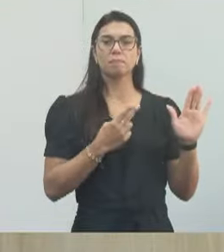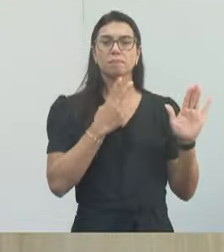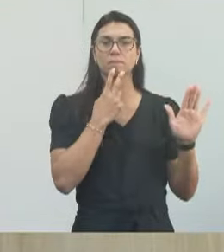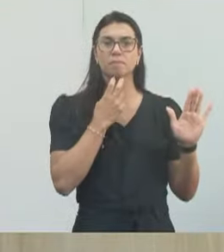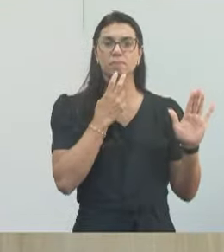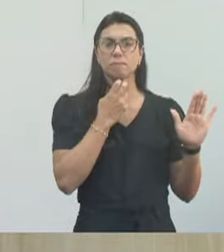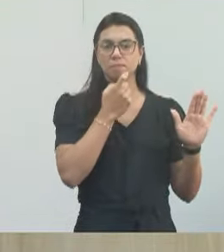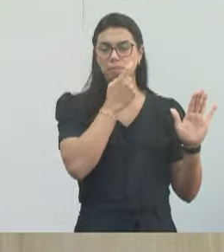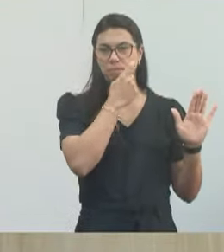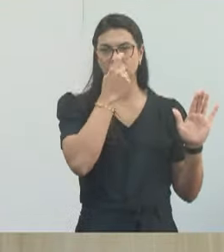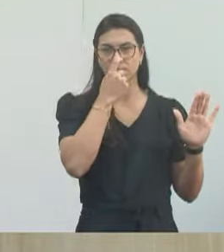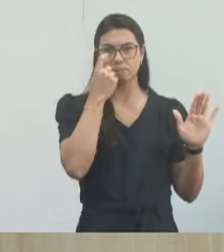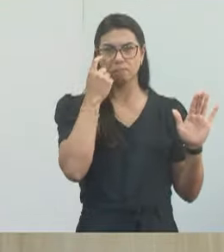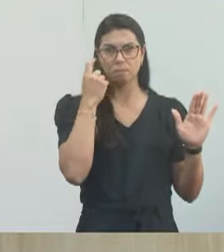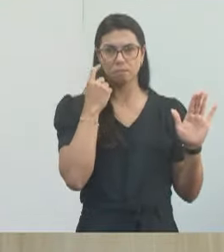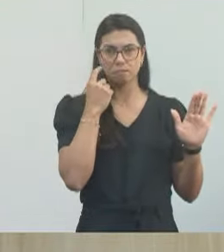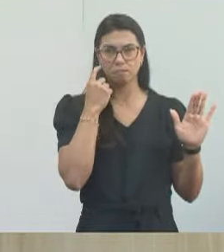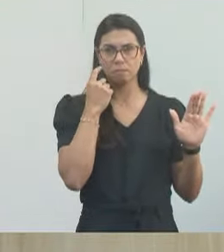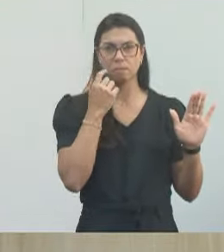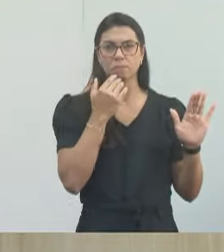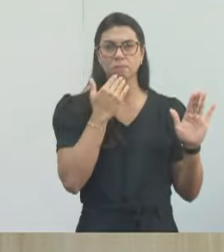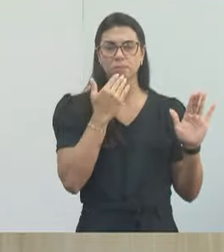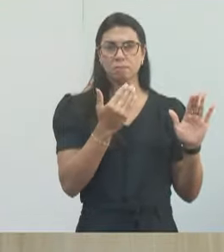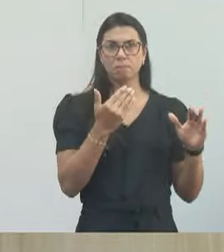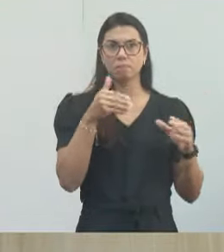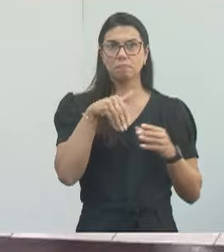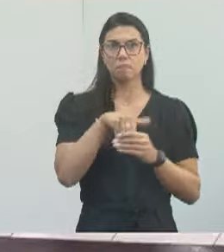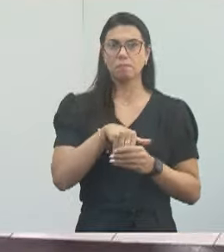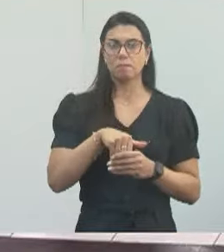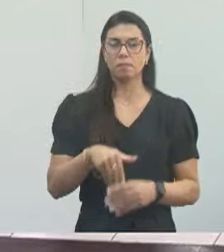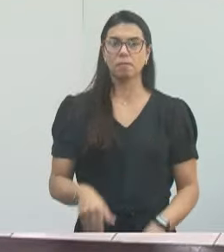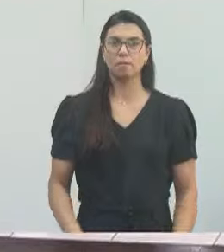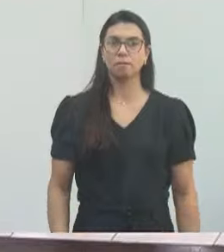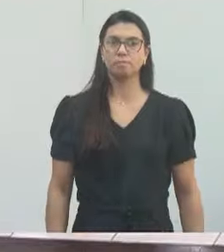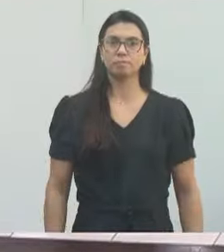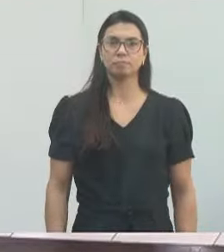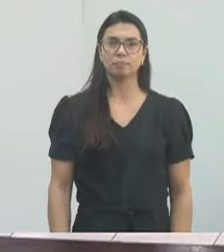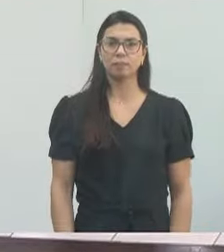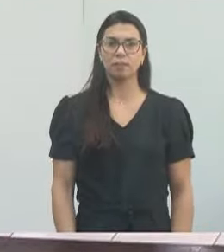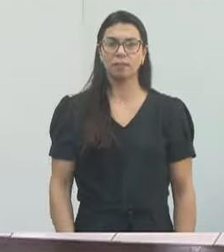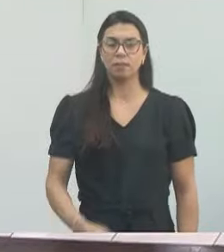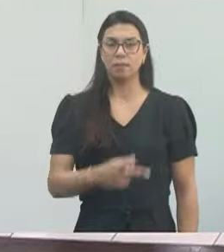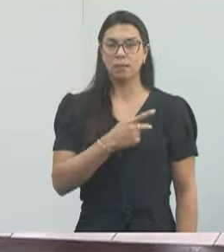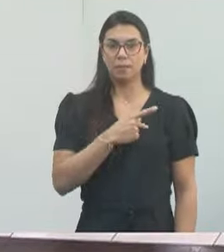Valmir do parquea foi pedido votação Presidente